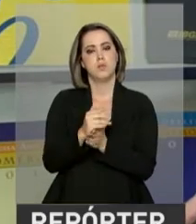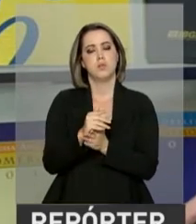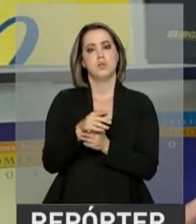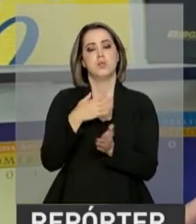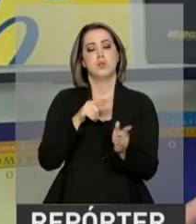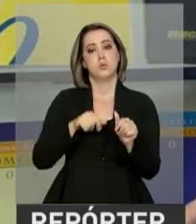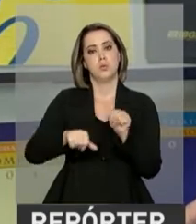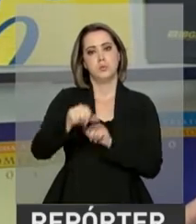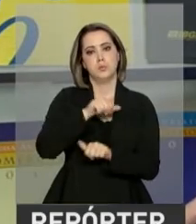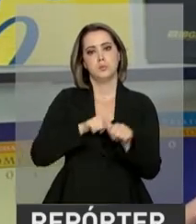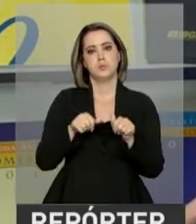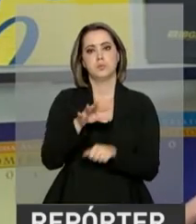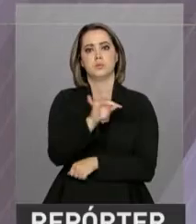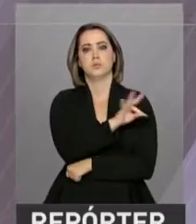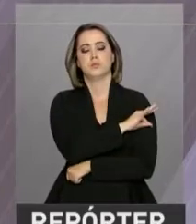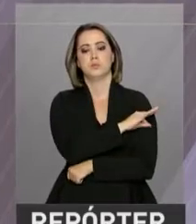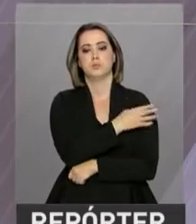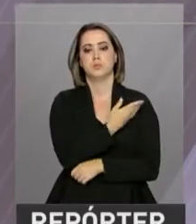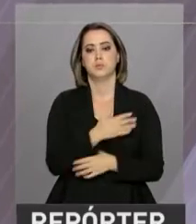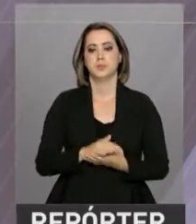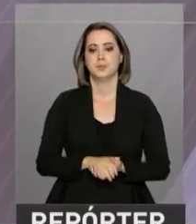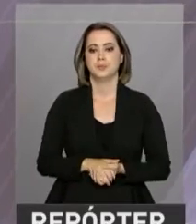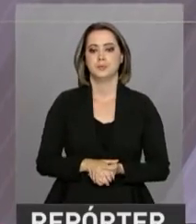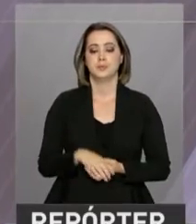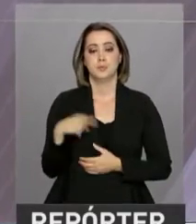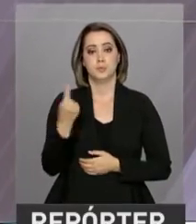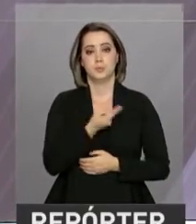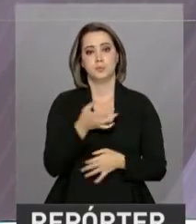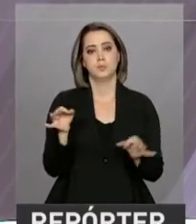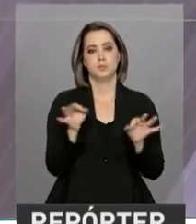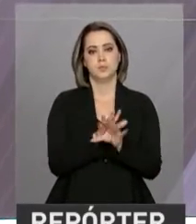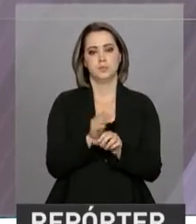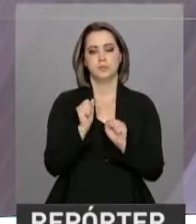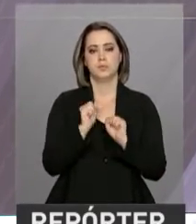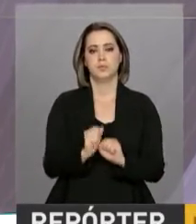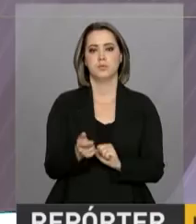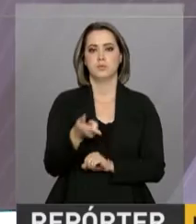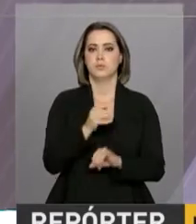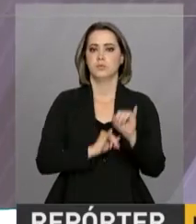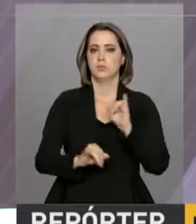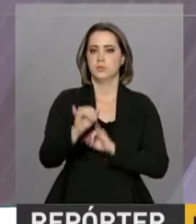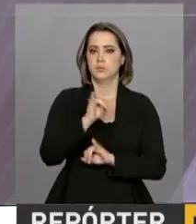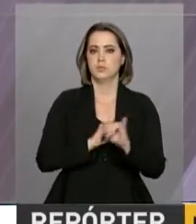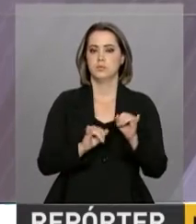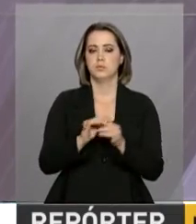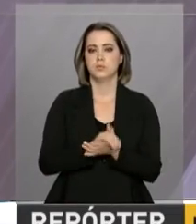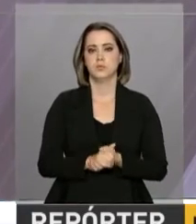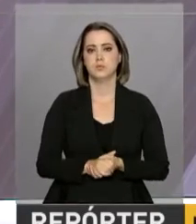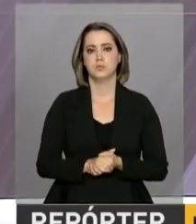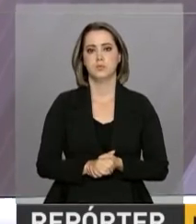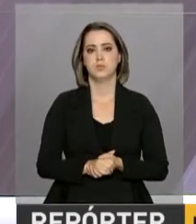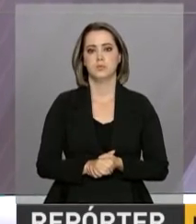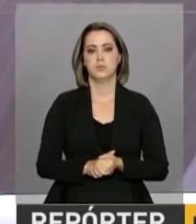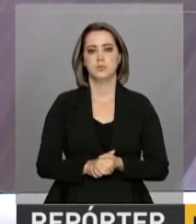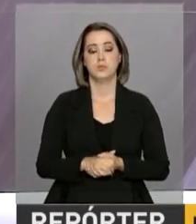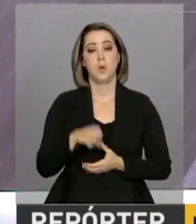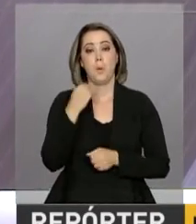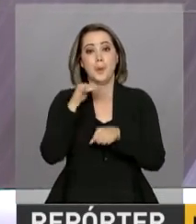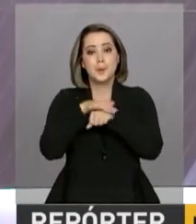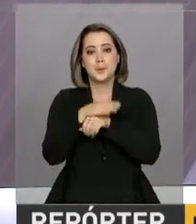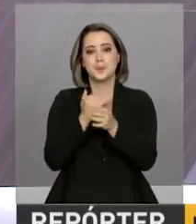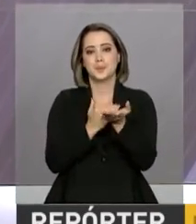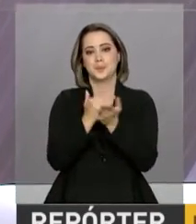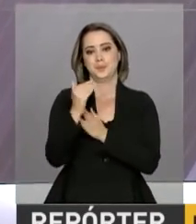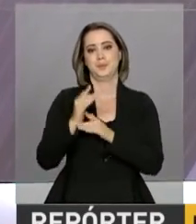sua formação para o ensino técnico. Nós ficamos por aqui e podemos voltar a qualquer momento com mais informações. Uma ótima noite